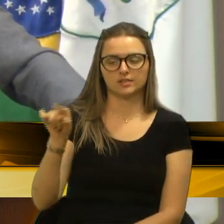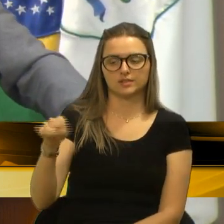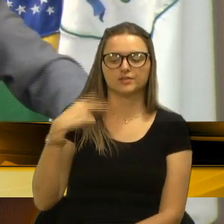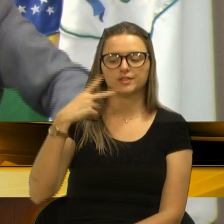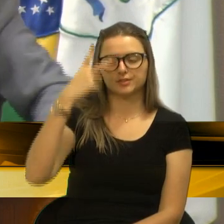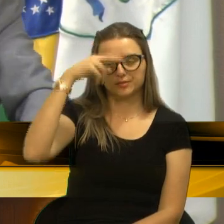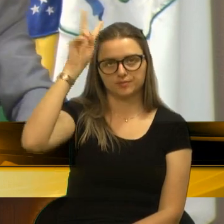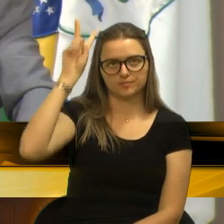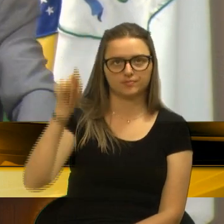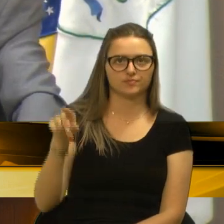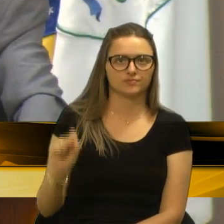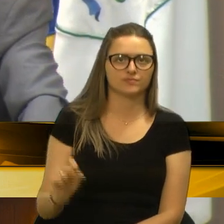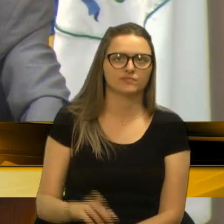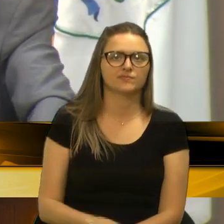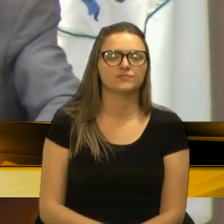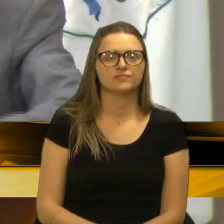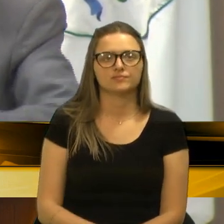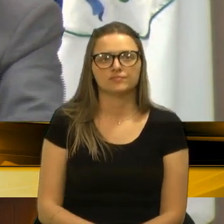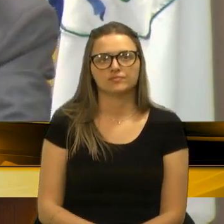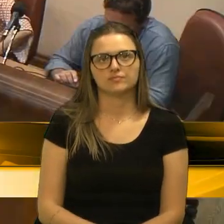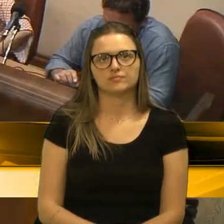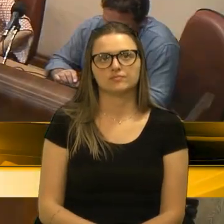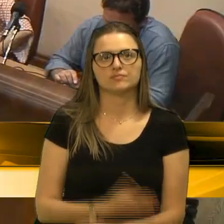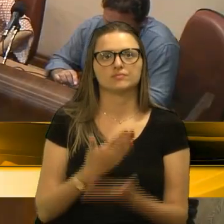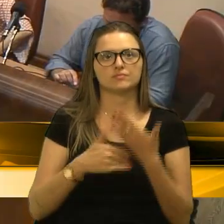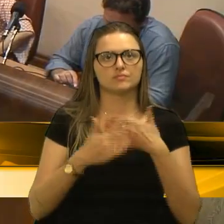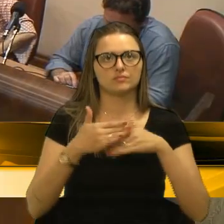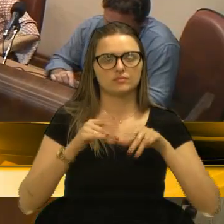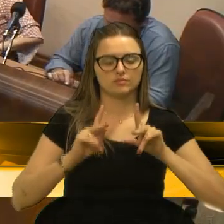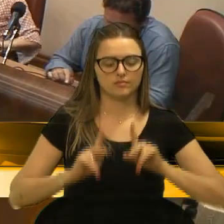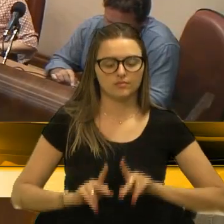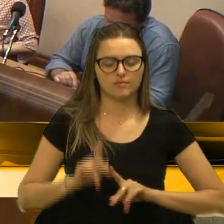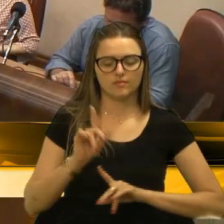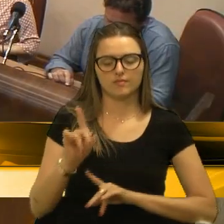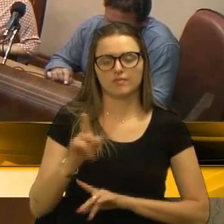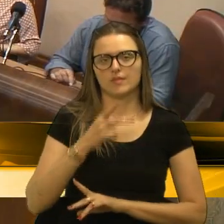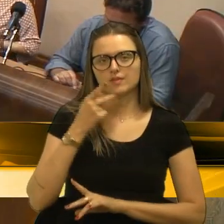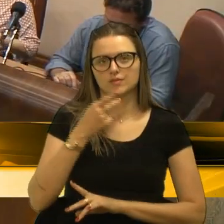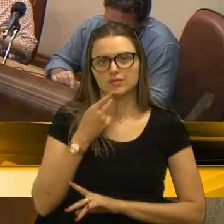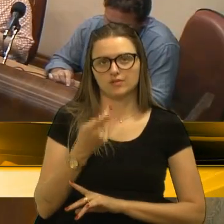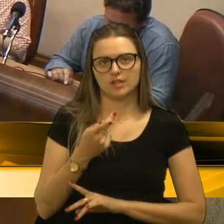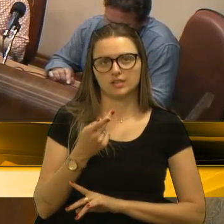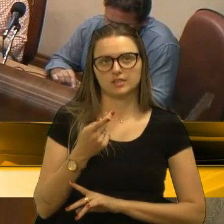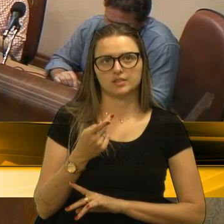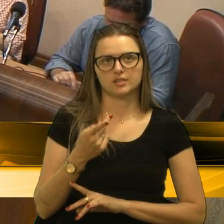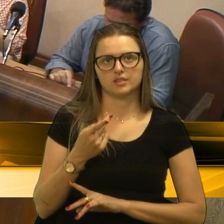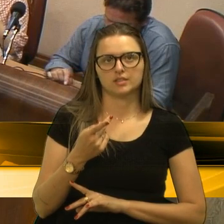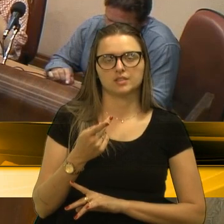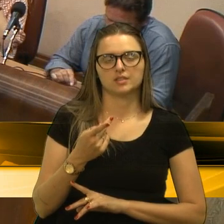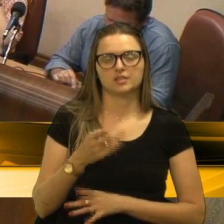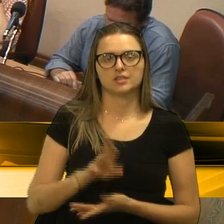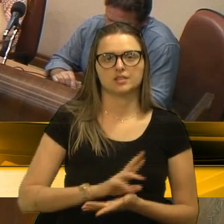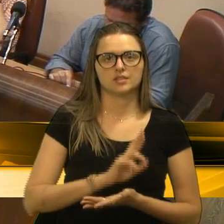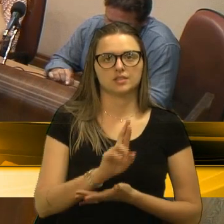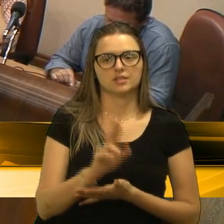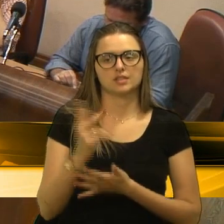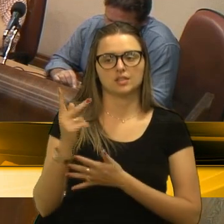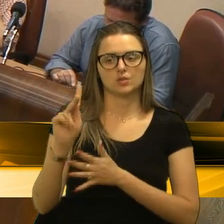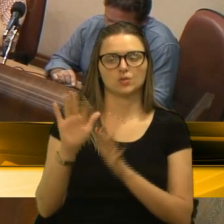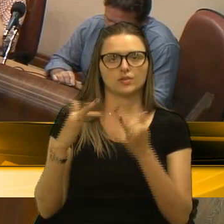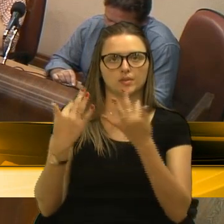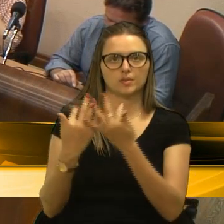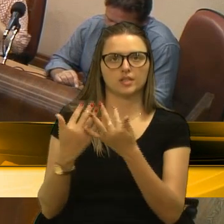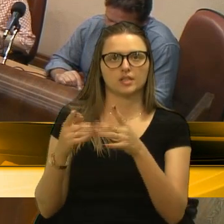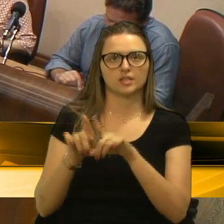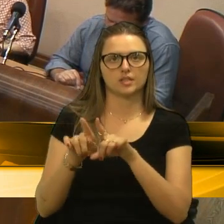Edson. Nessas pessoas que Vossa Excelência acabou de falar, dos seus parentes, dos parentes